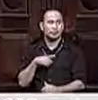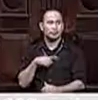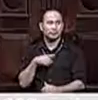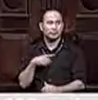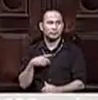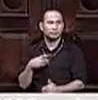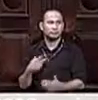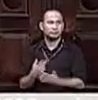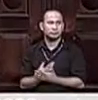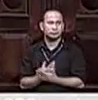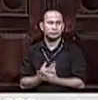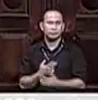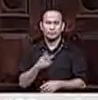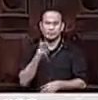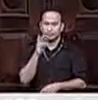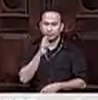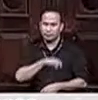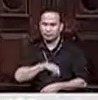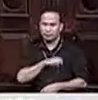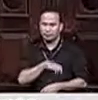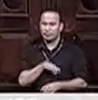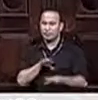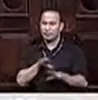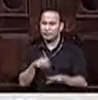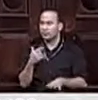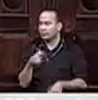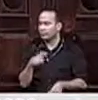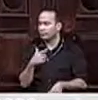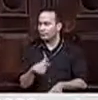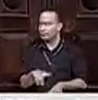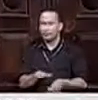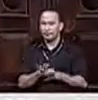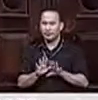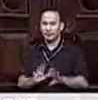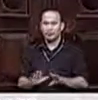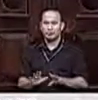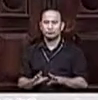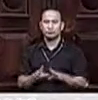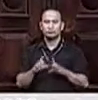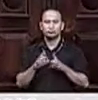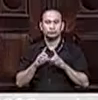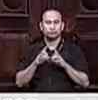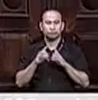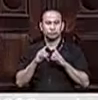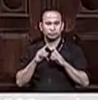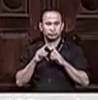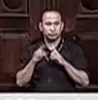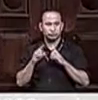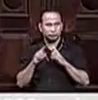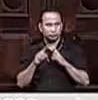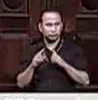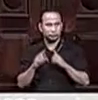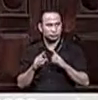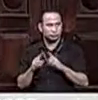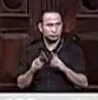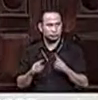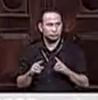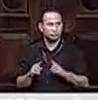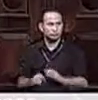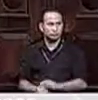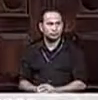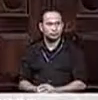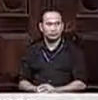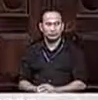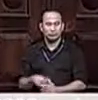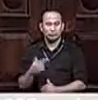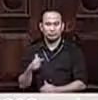propositivo, mas é que, na verdade, não existe mais nenhum diálogo entre executivo e legislativo.